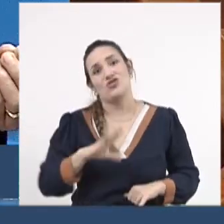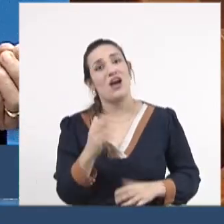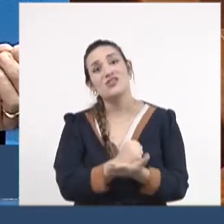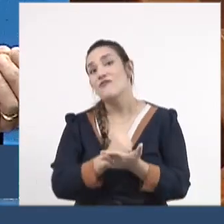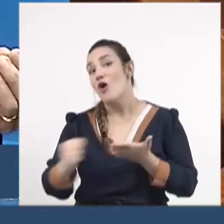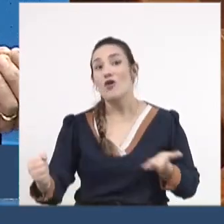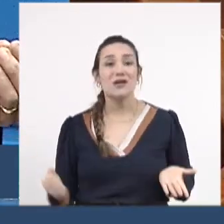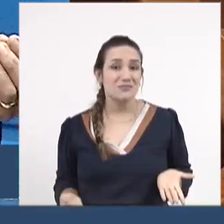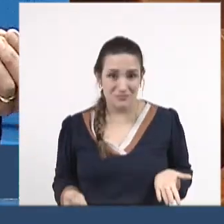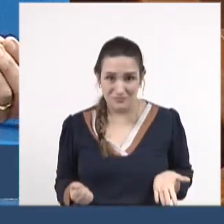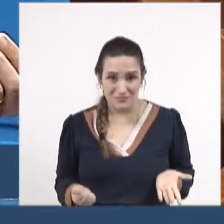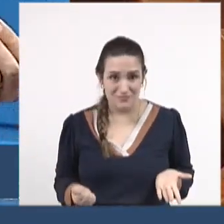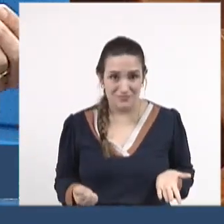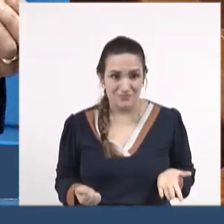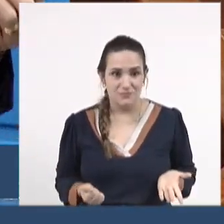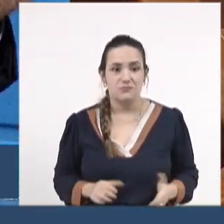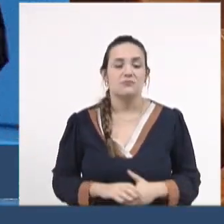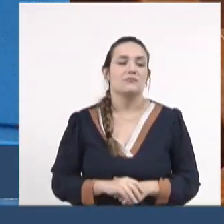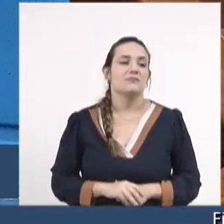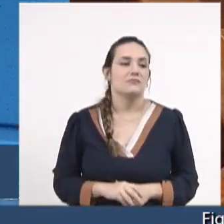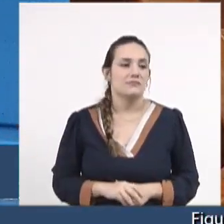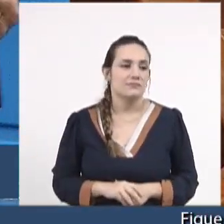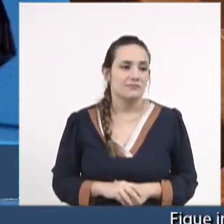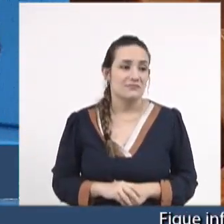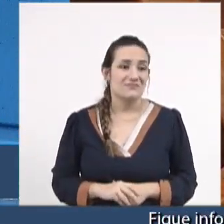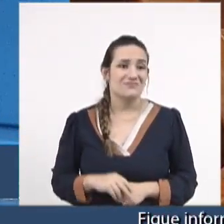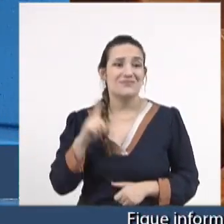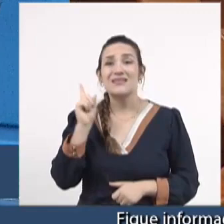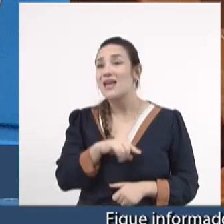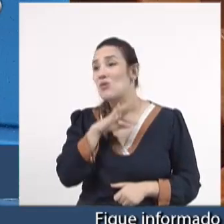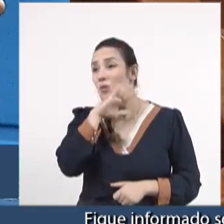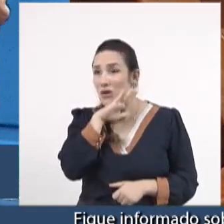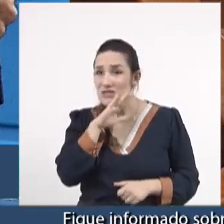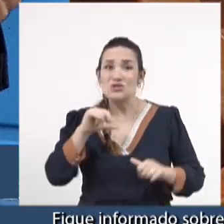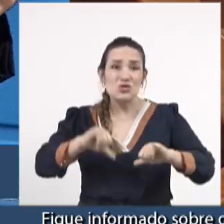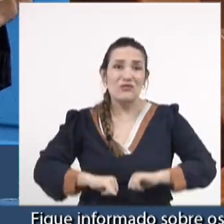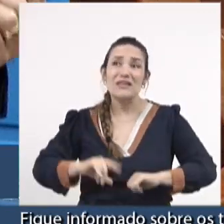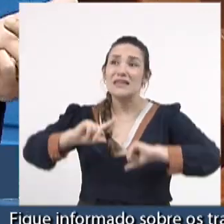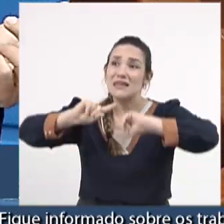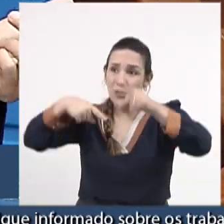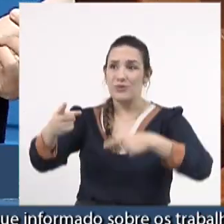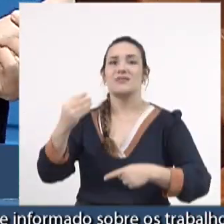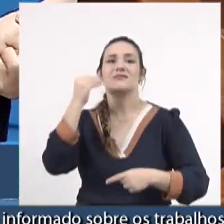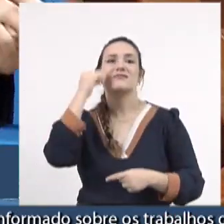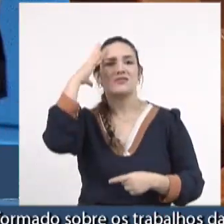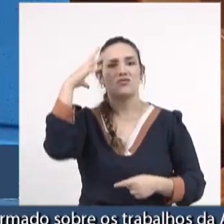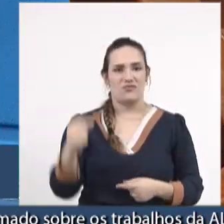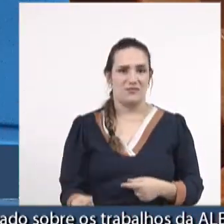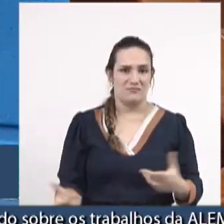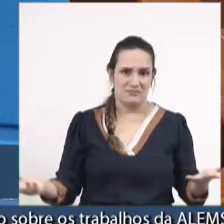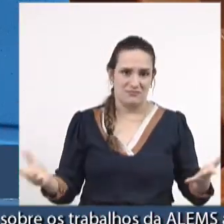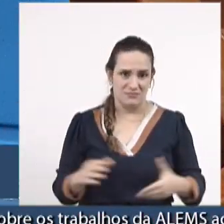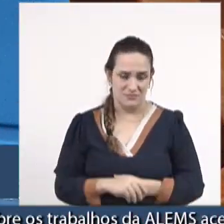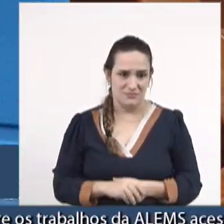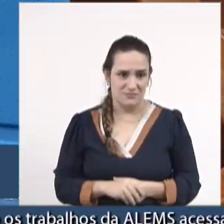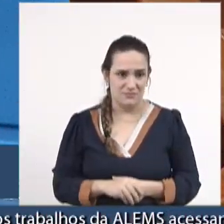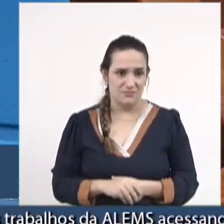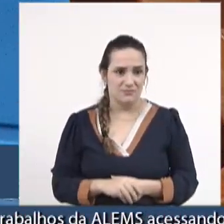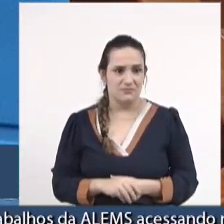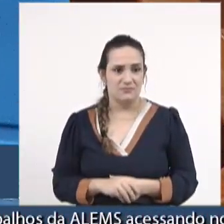pelo marido, certo? Então, assim, isso tudo é muito doloroso, custa bens materiais e